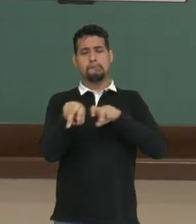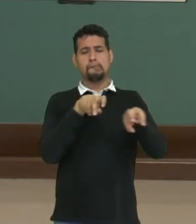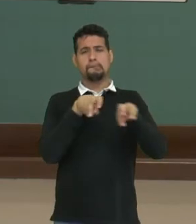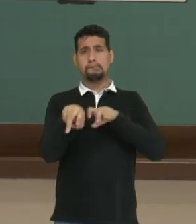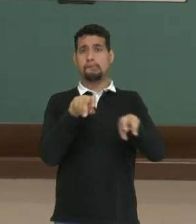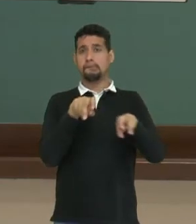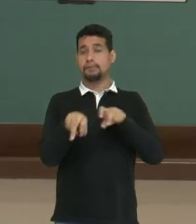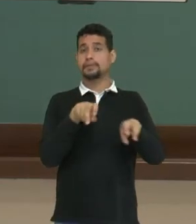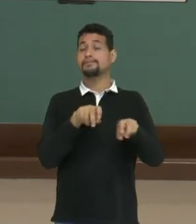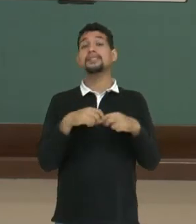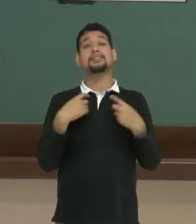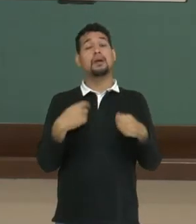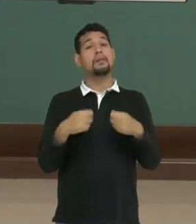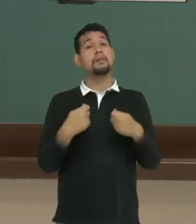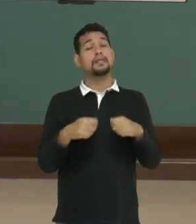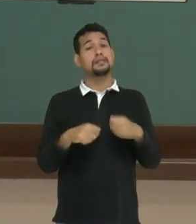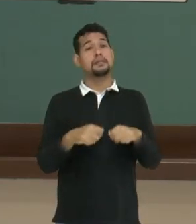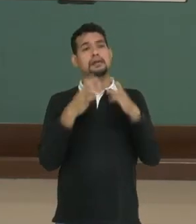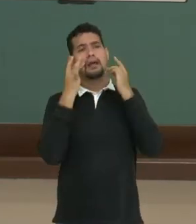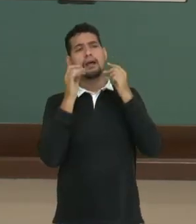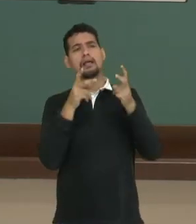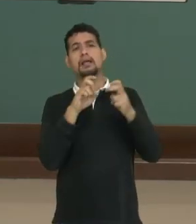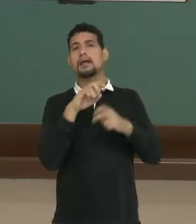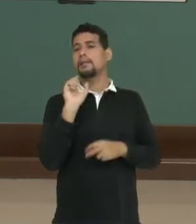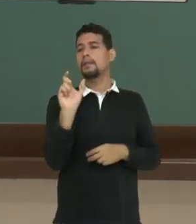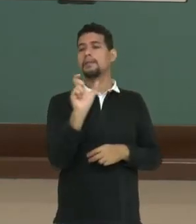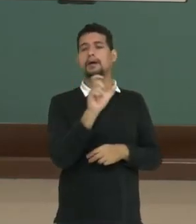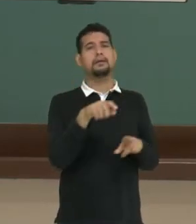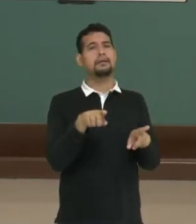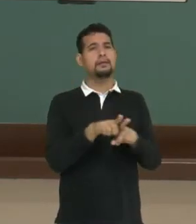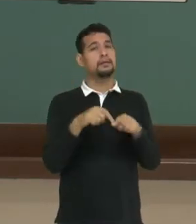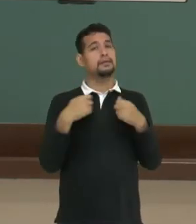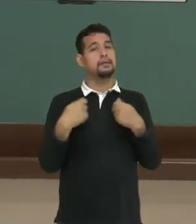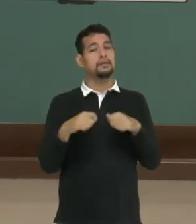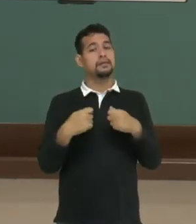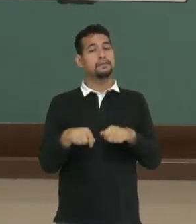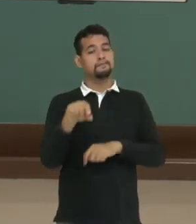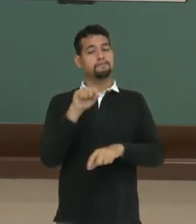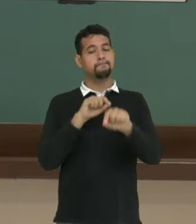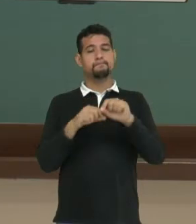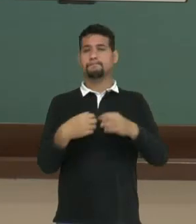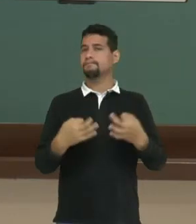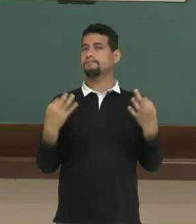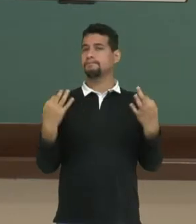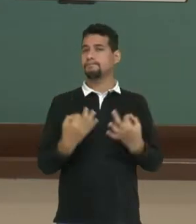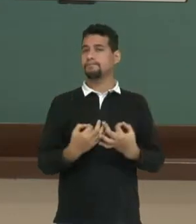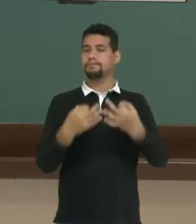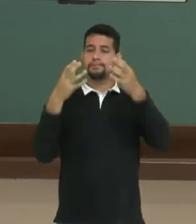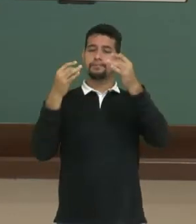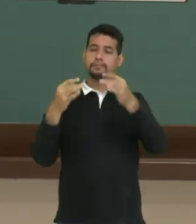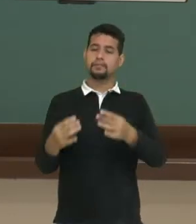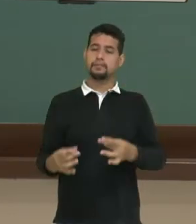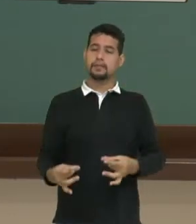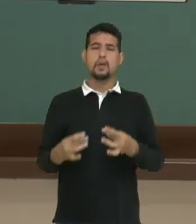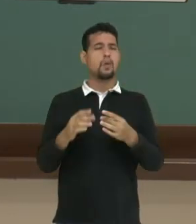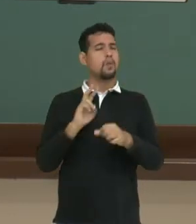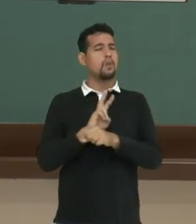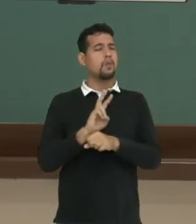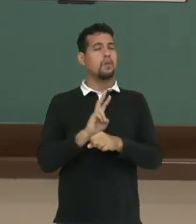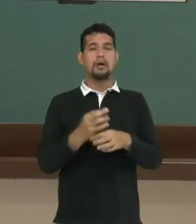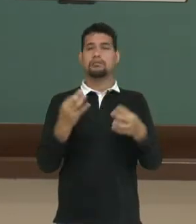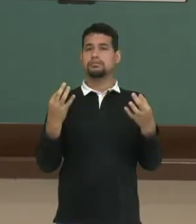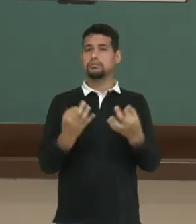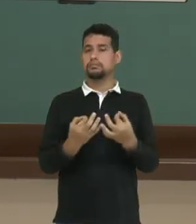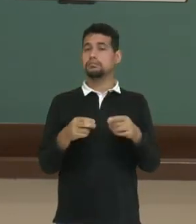que chocar, têm que sensibilizar, e as palavras também têm que ser escolhidas ali com detalhes, né, com bastante cuidado, para